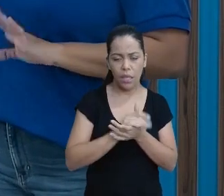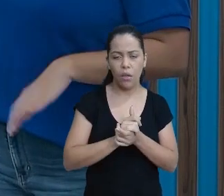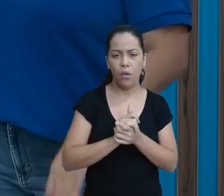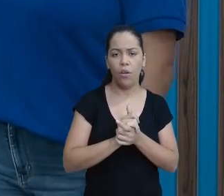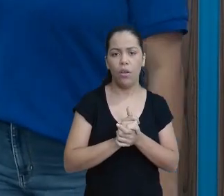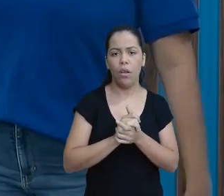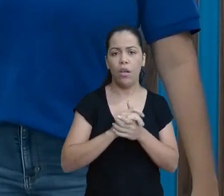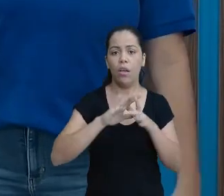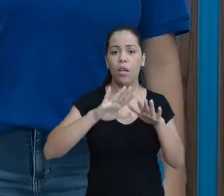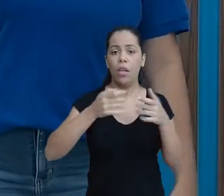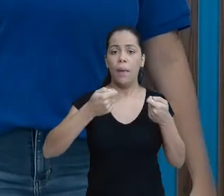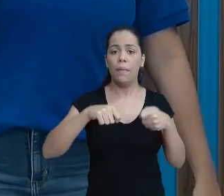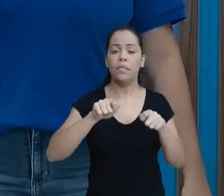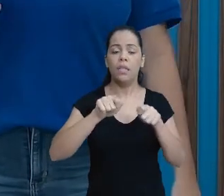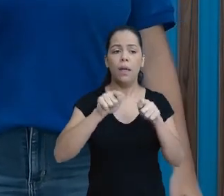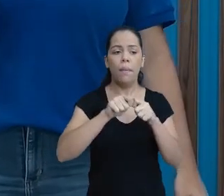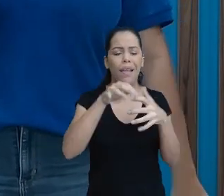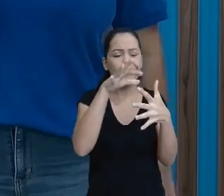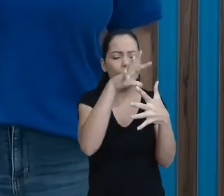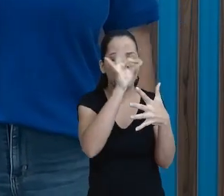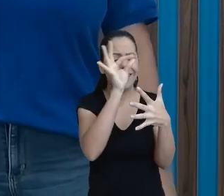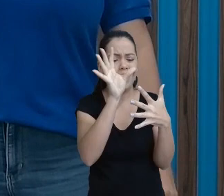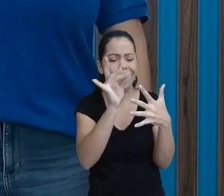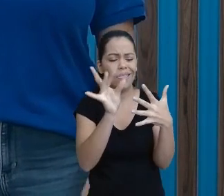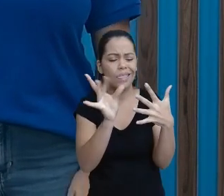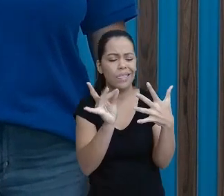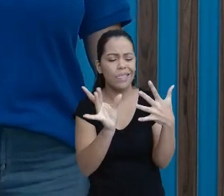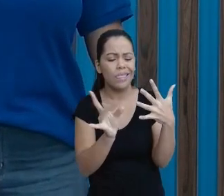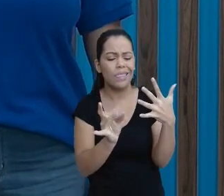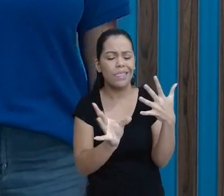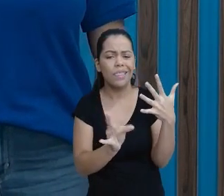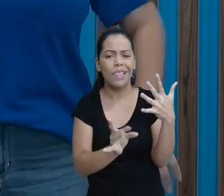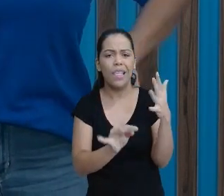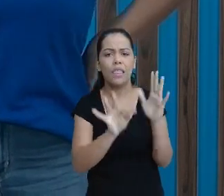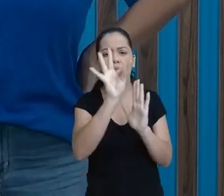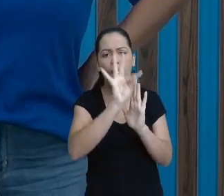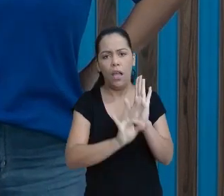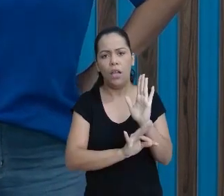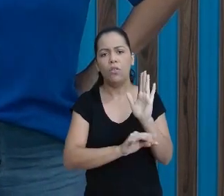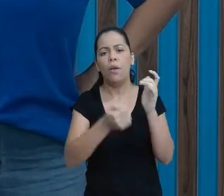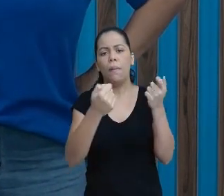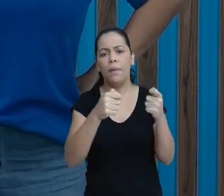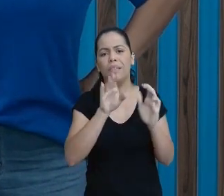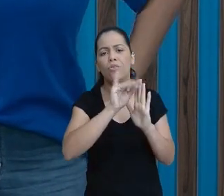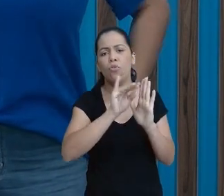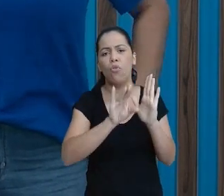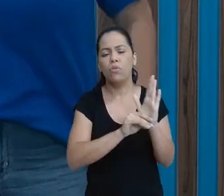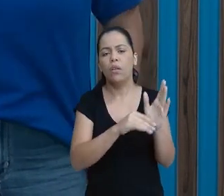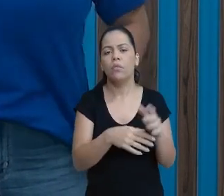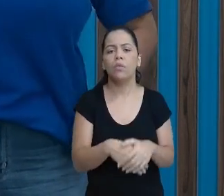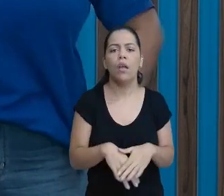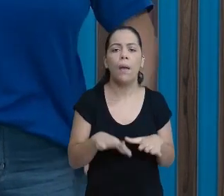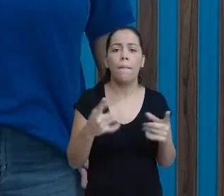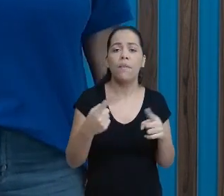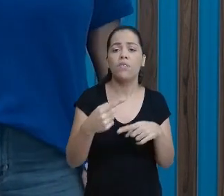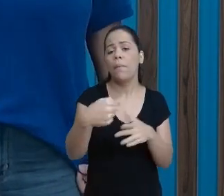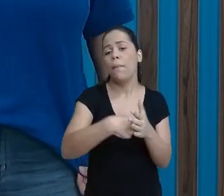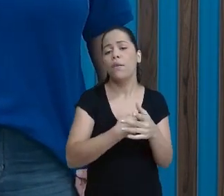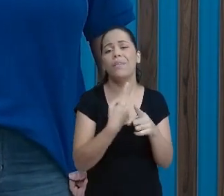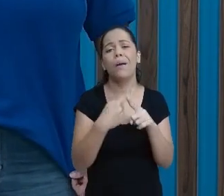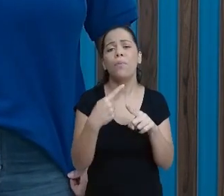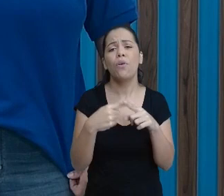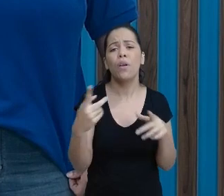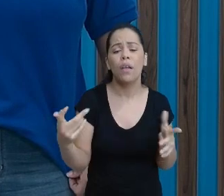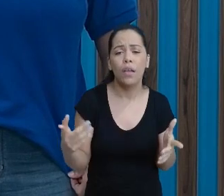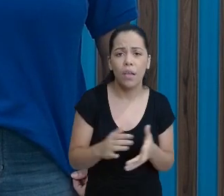Descrever a estrutura da obra, assim como o foco do seu conteúdo. Aí você vai dizer, por quê, Camille? Gente, porque é uma resenha